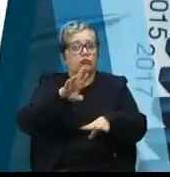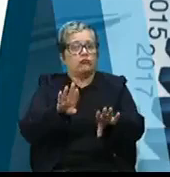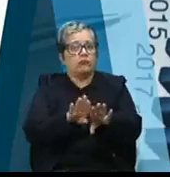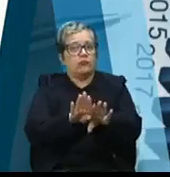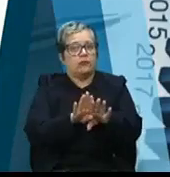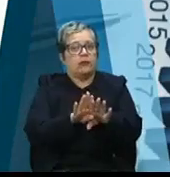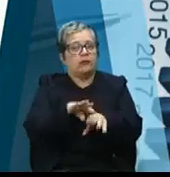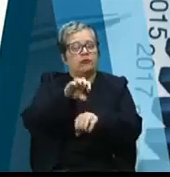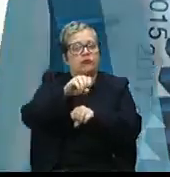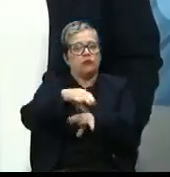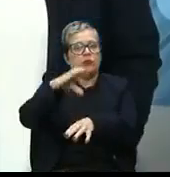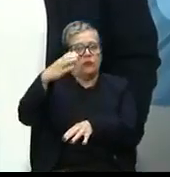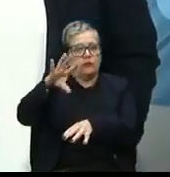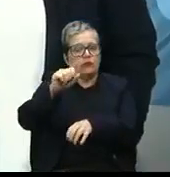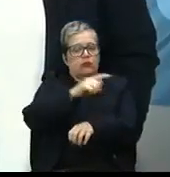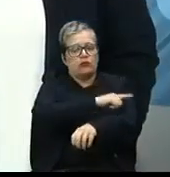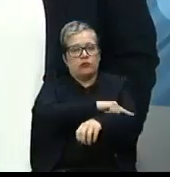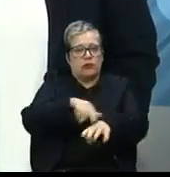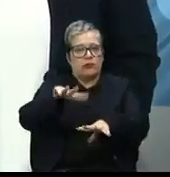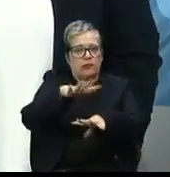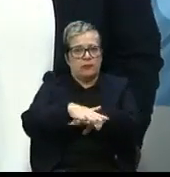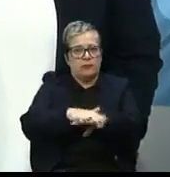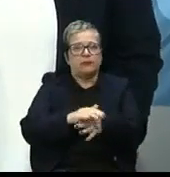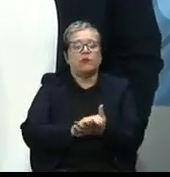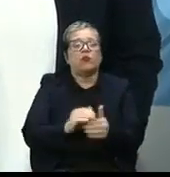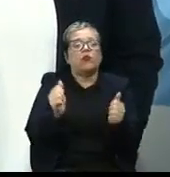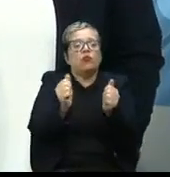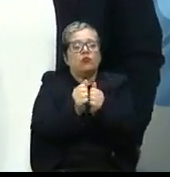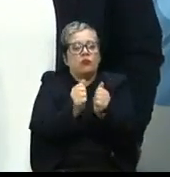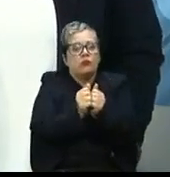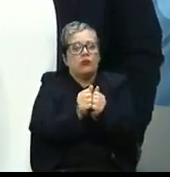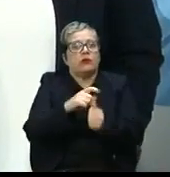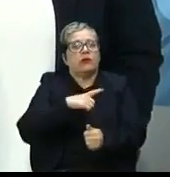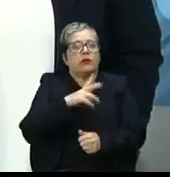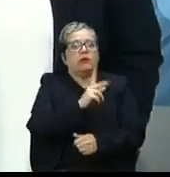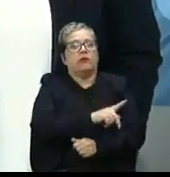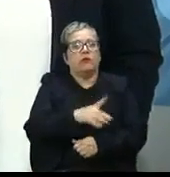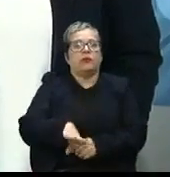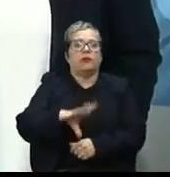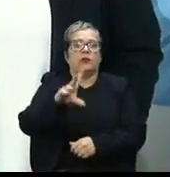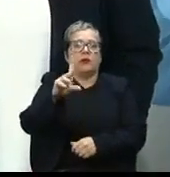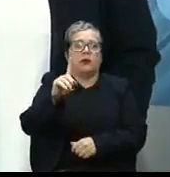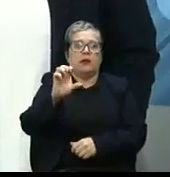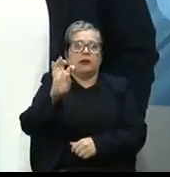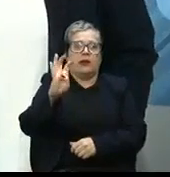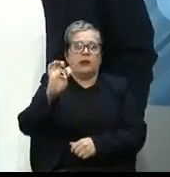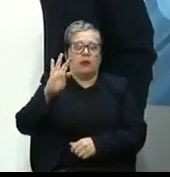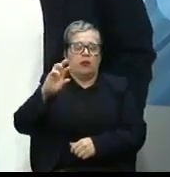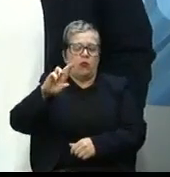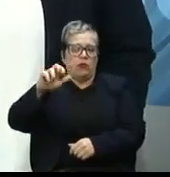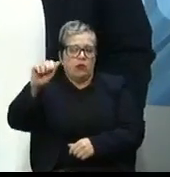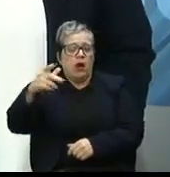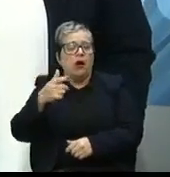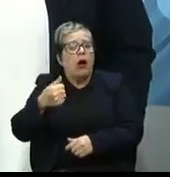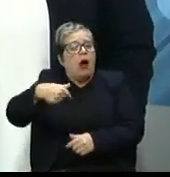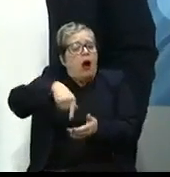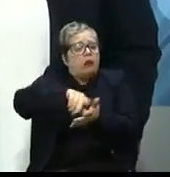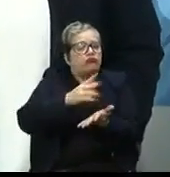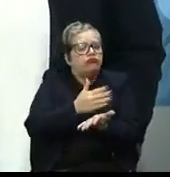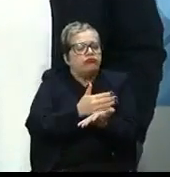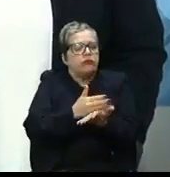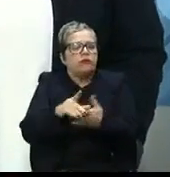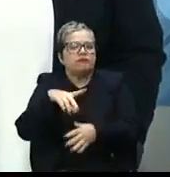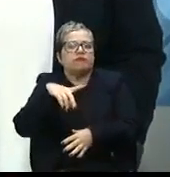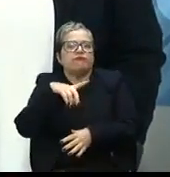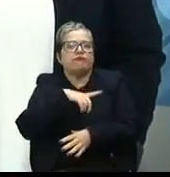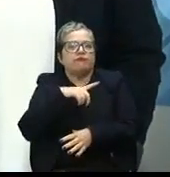em ensino de ciências e educação matemática. Comigo hoje eu tenho a professora Débora. Antes da professora Débora se apresentar, nós